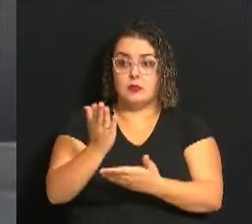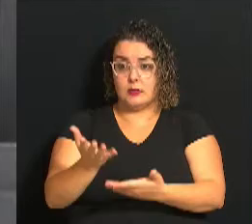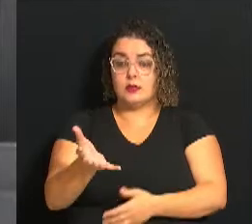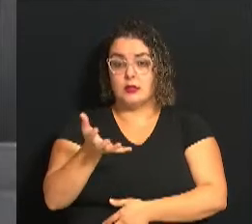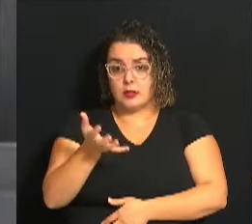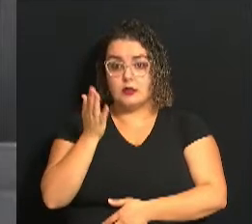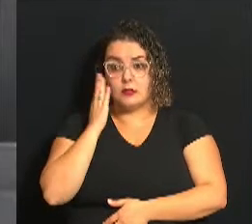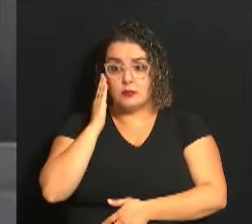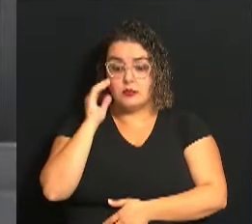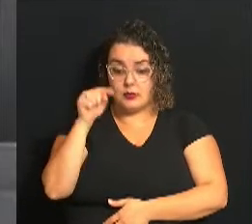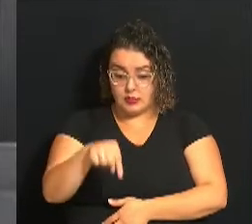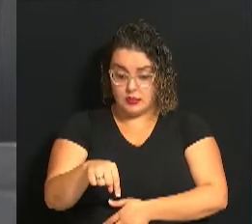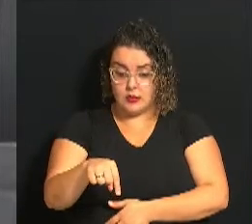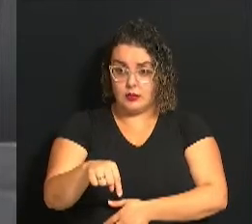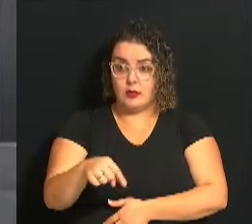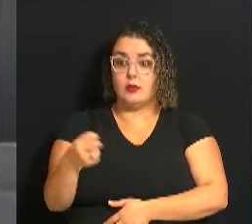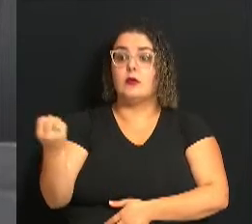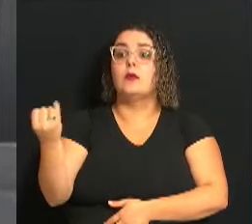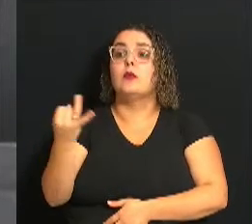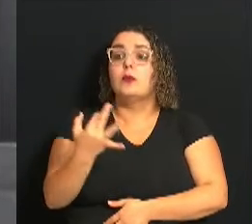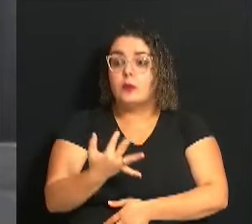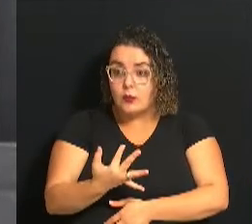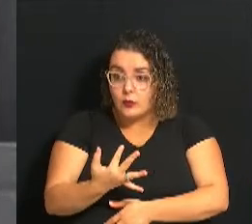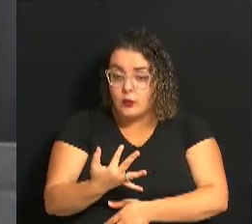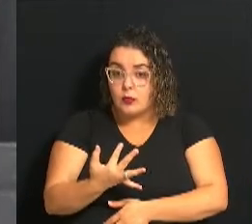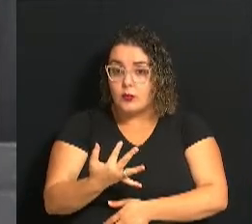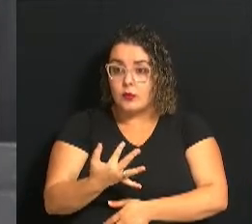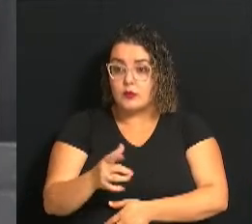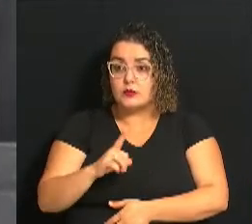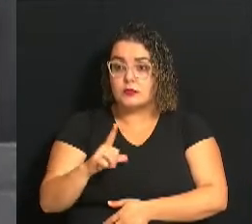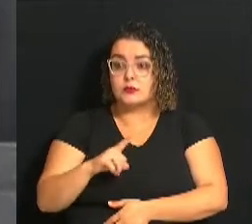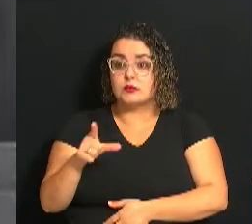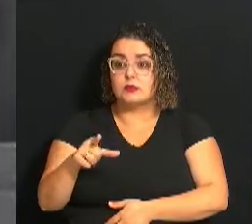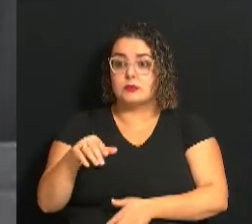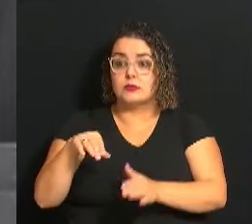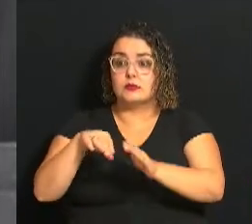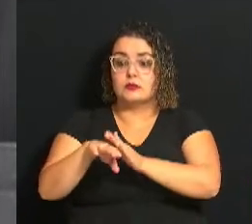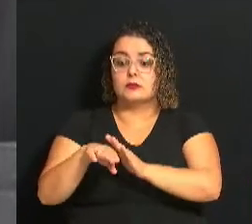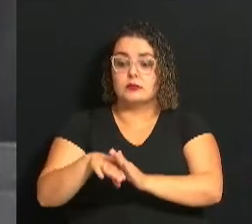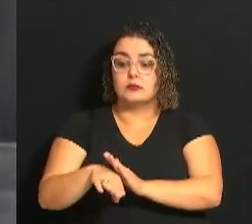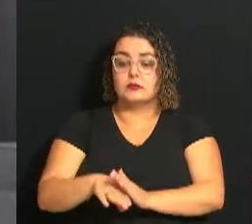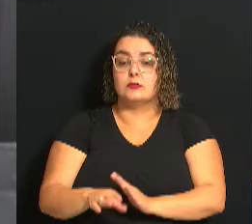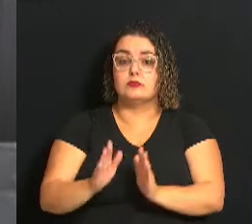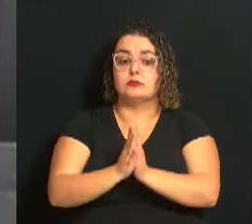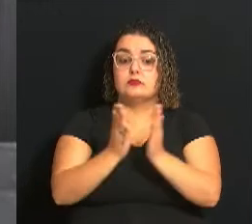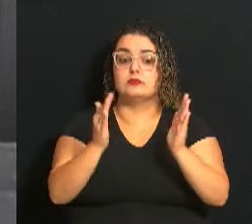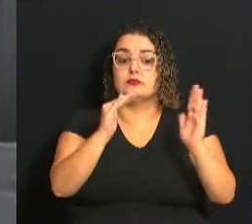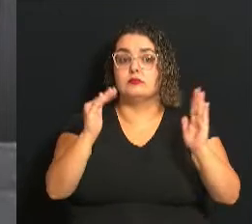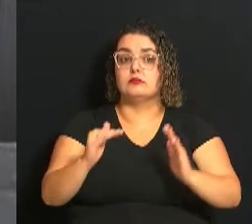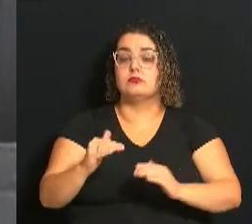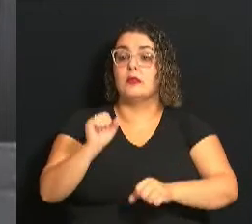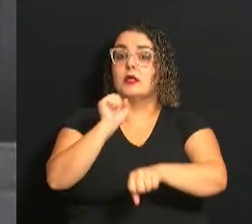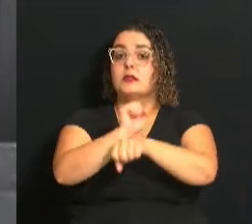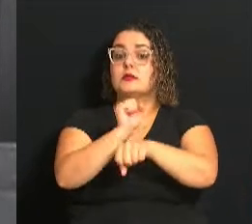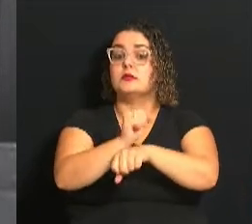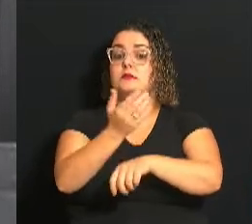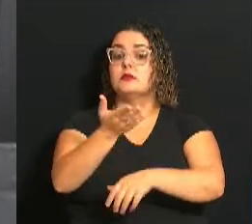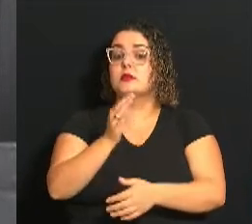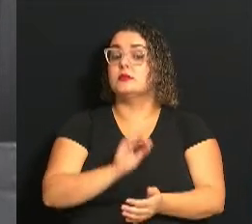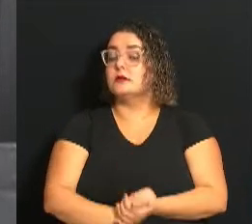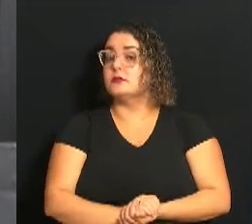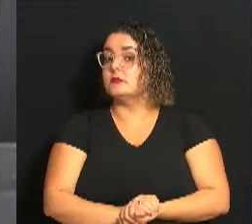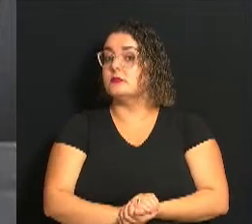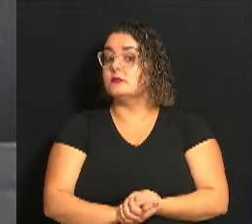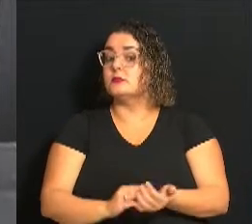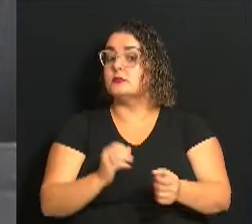nesse caso, pelo menos, quantos tem lá na gaveta, nos armários, nas prateleiras, aguardando passar o projeto de lei